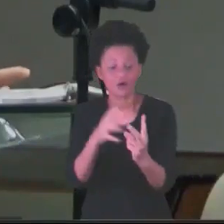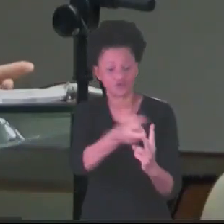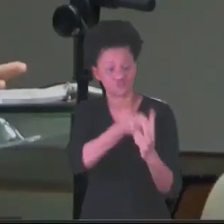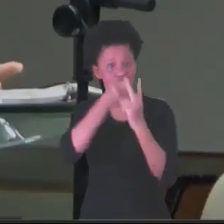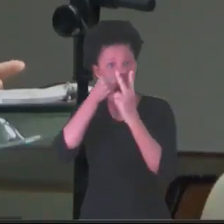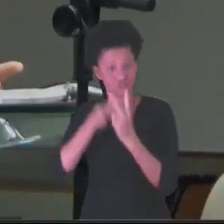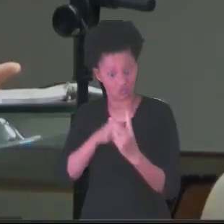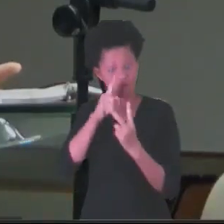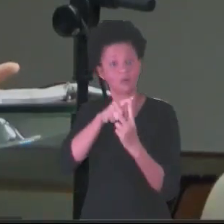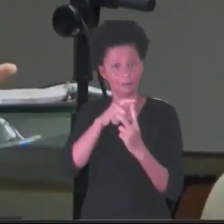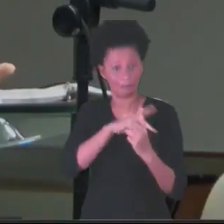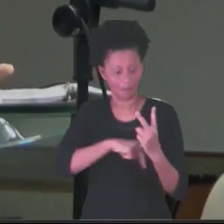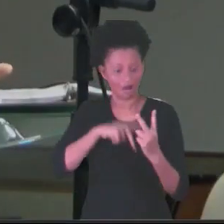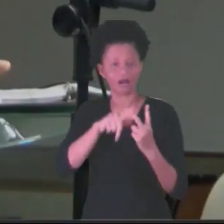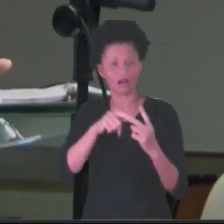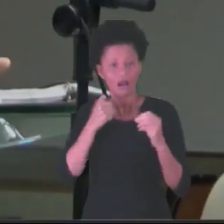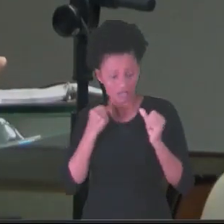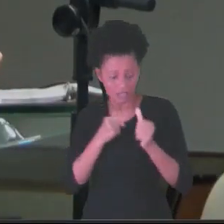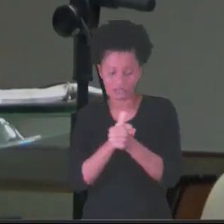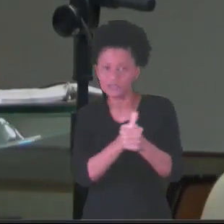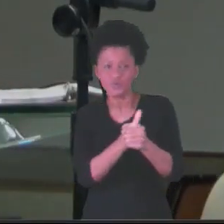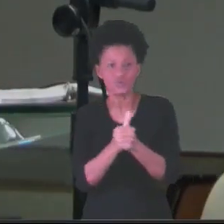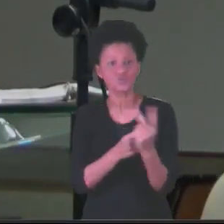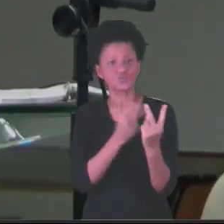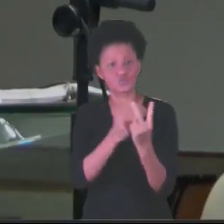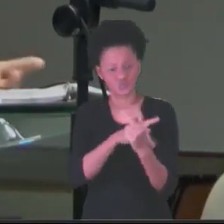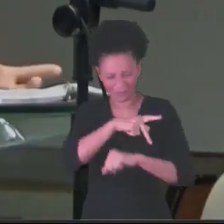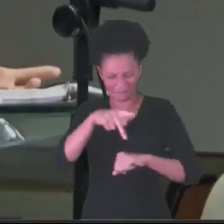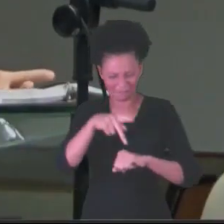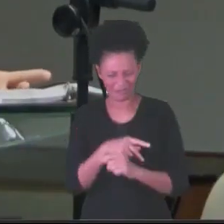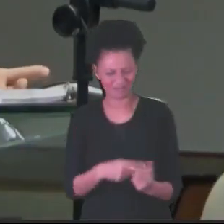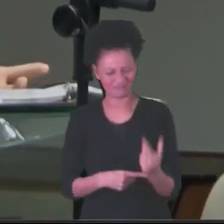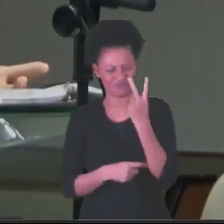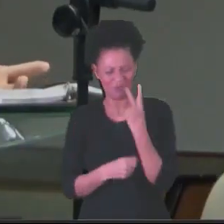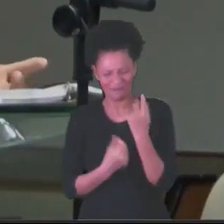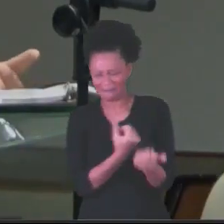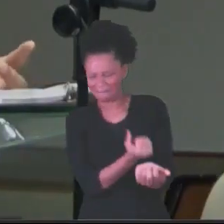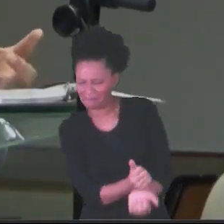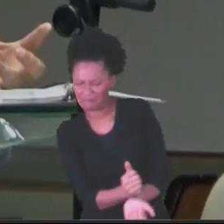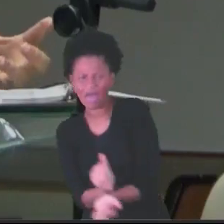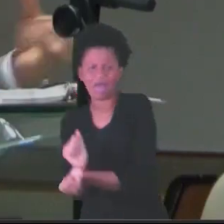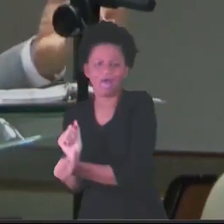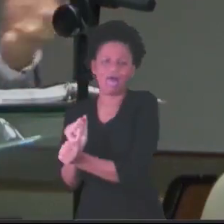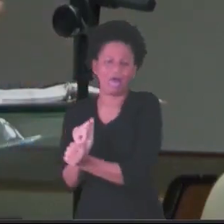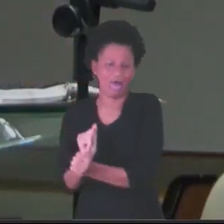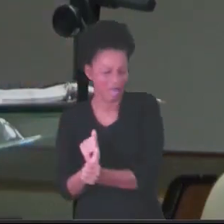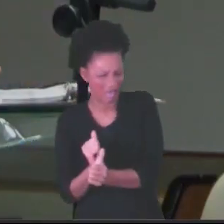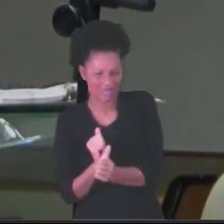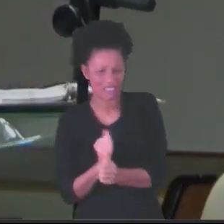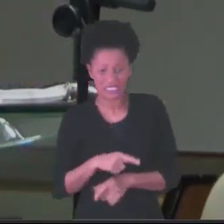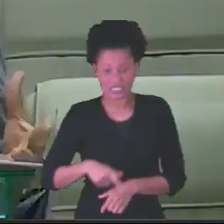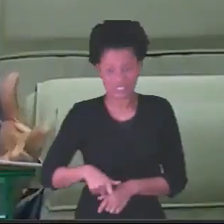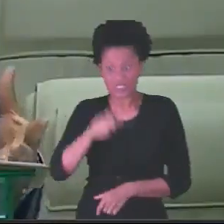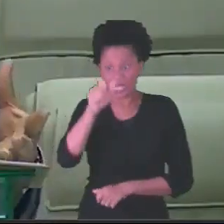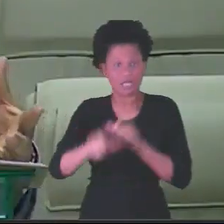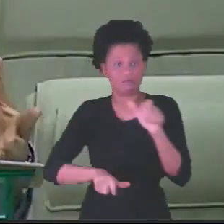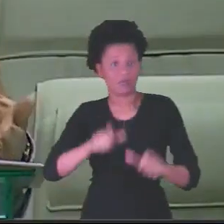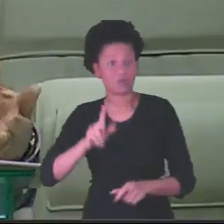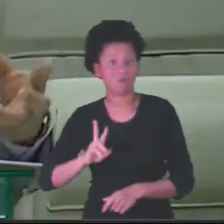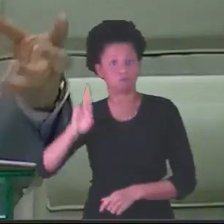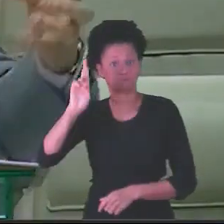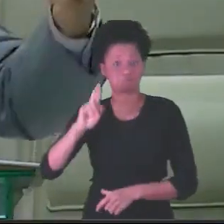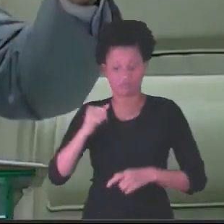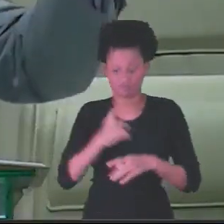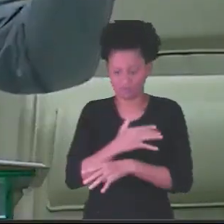praça pública eu serei serem humilhados e aí os pretores da cidade